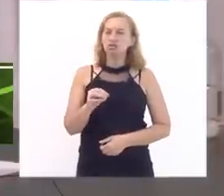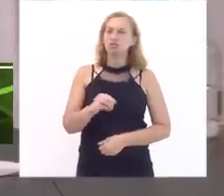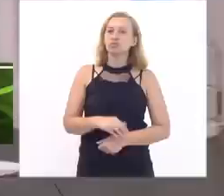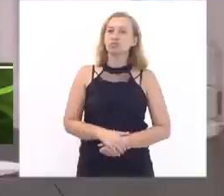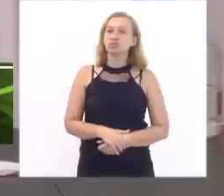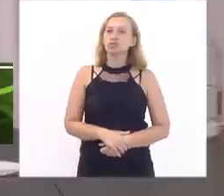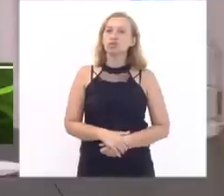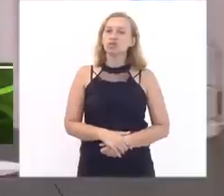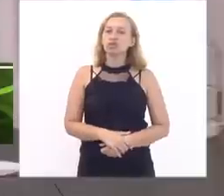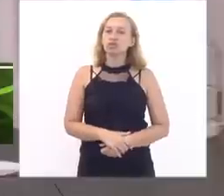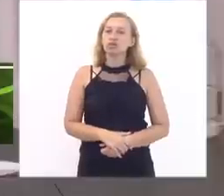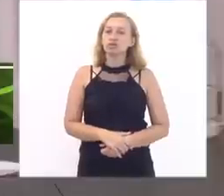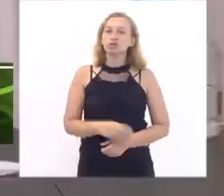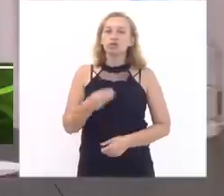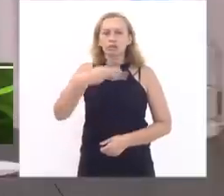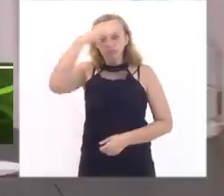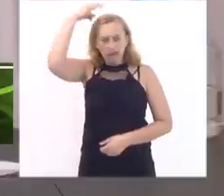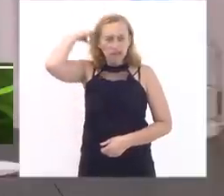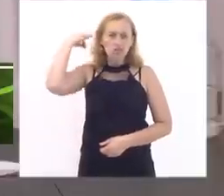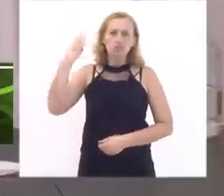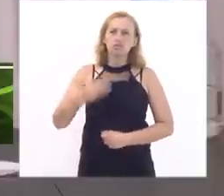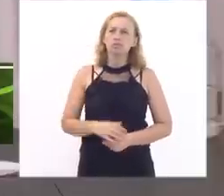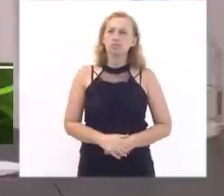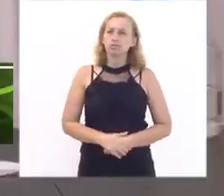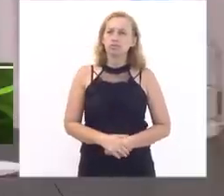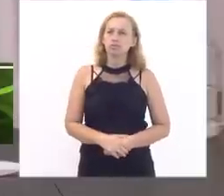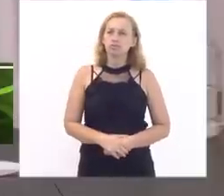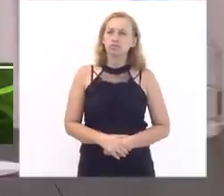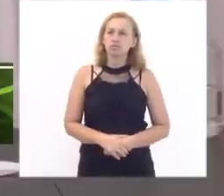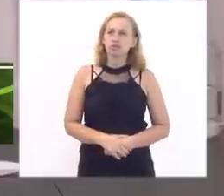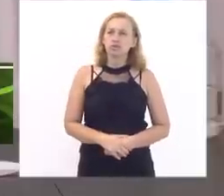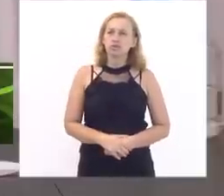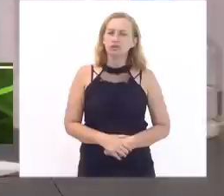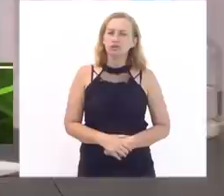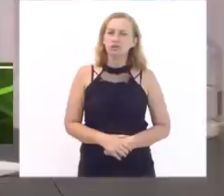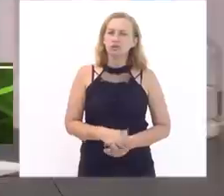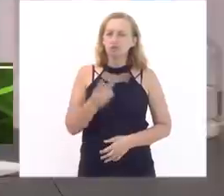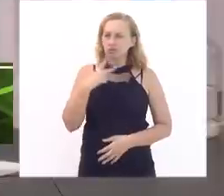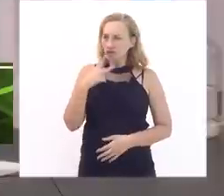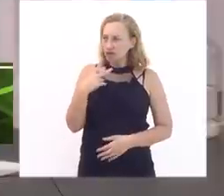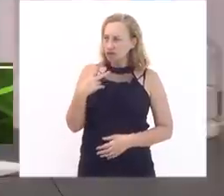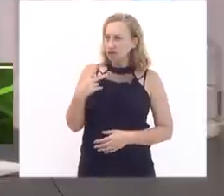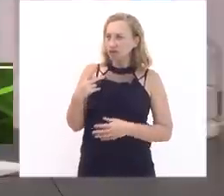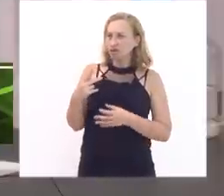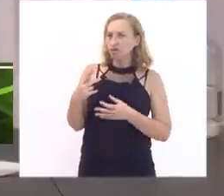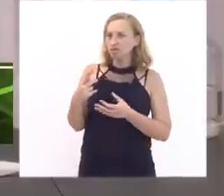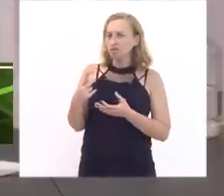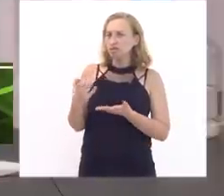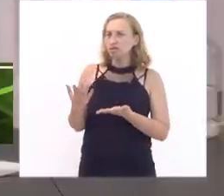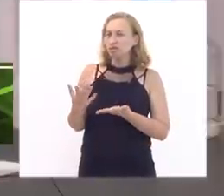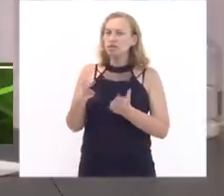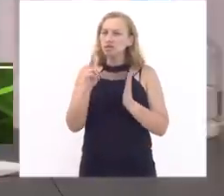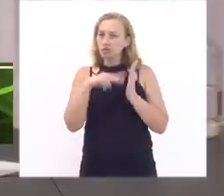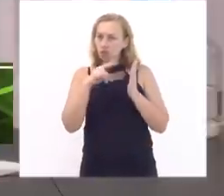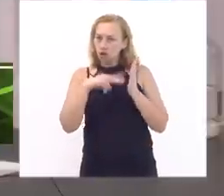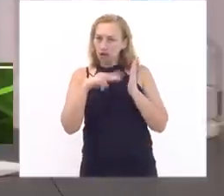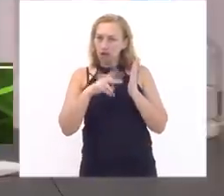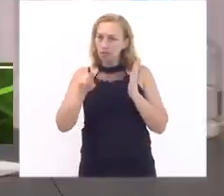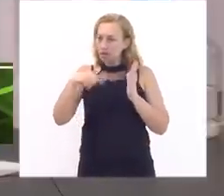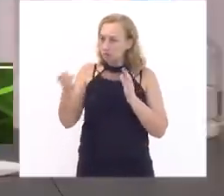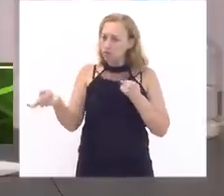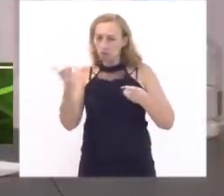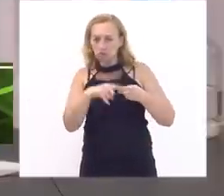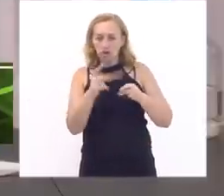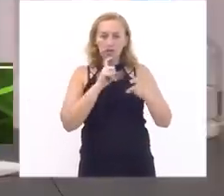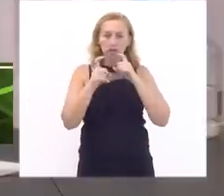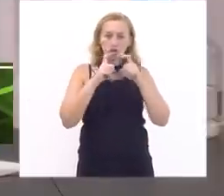Fernandes. Márcio, vamos fazer, vamos adotar aquele sistema nosso? Vamos ler e depois vamos voltar para discutir o que não